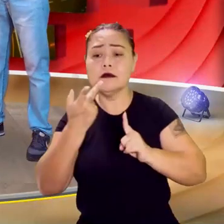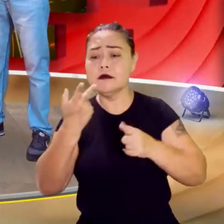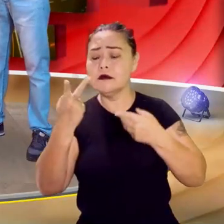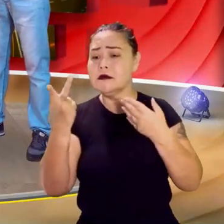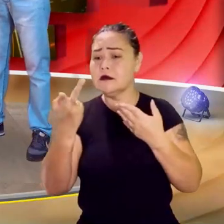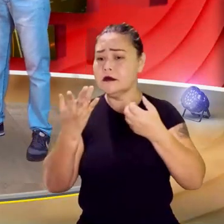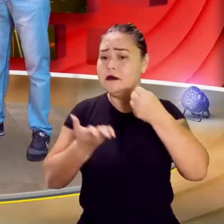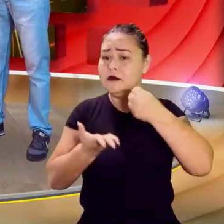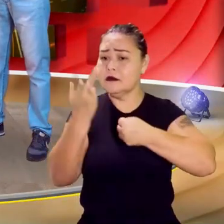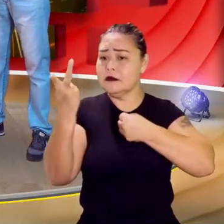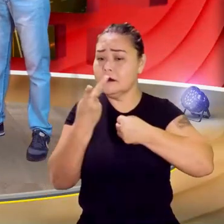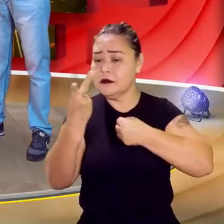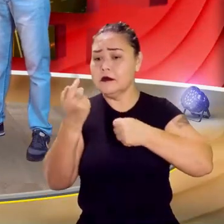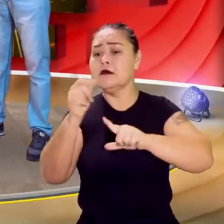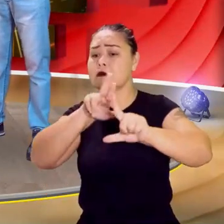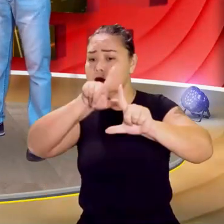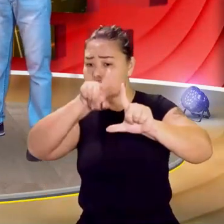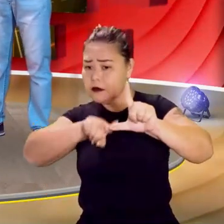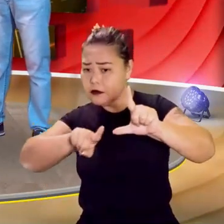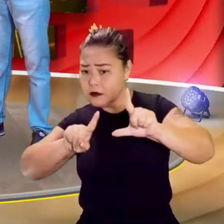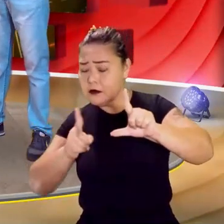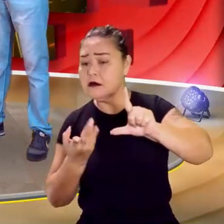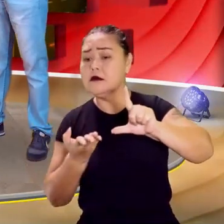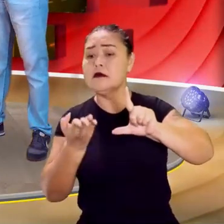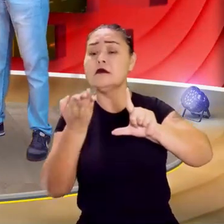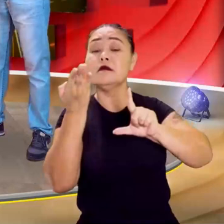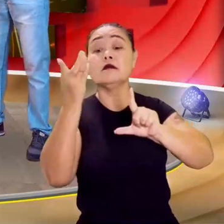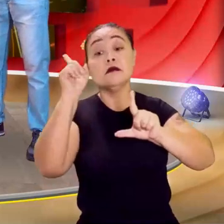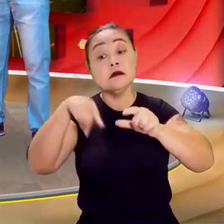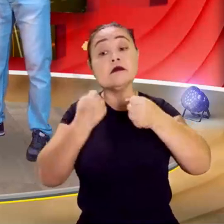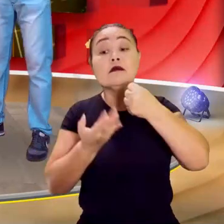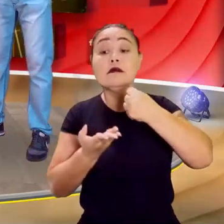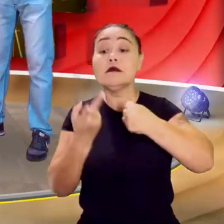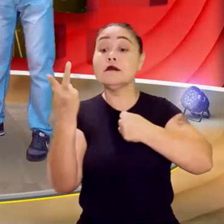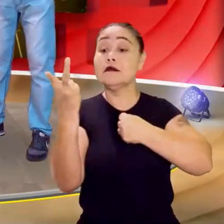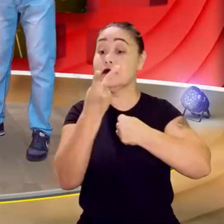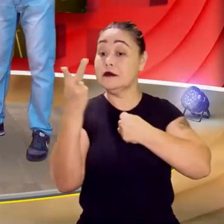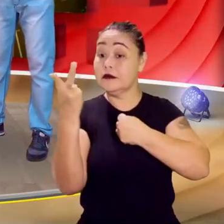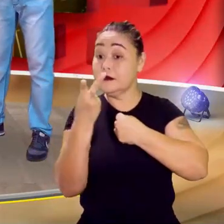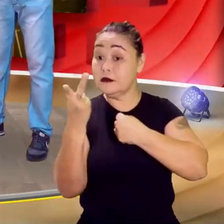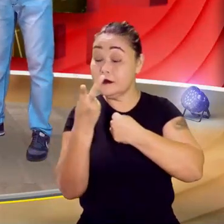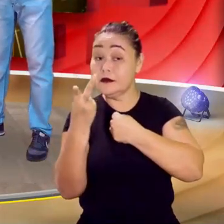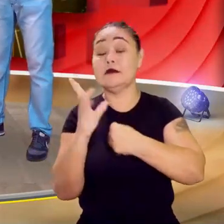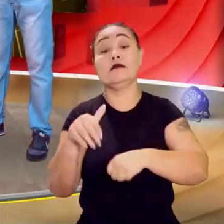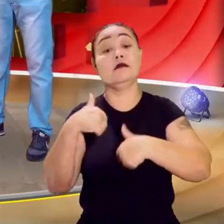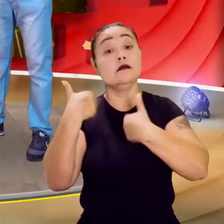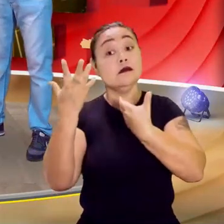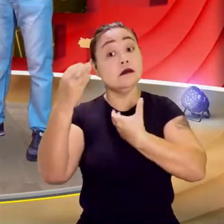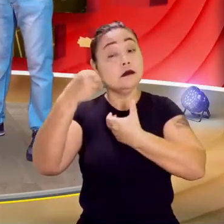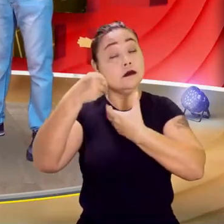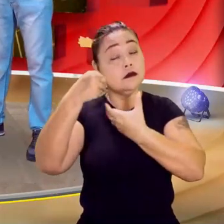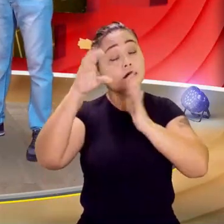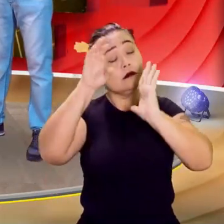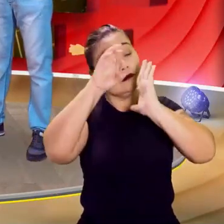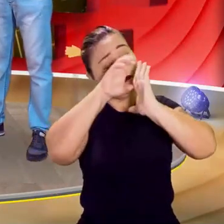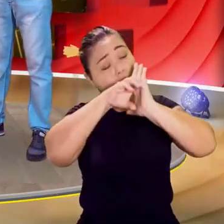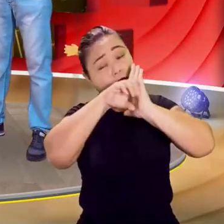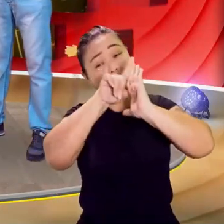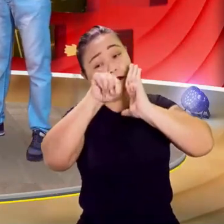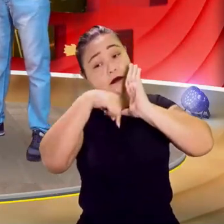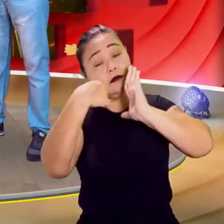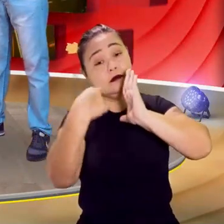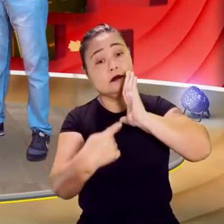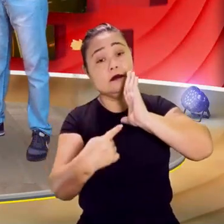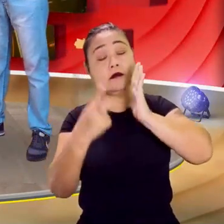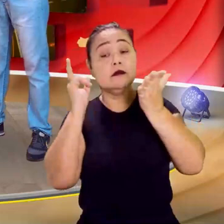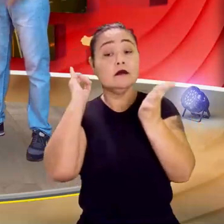falando de expoente, a gente está falando de logaritmo. Mas o logaritmo é o expoente. Está na definição.